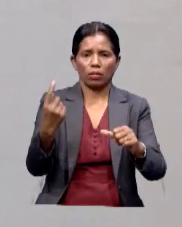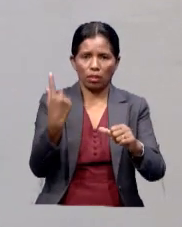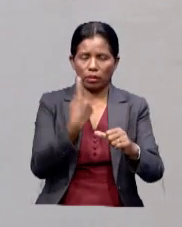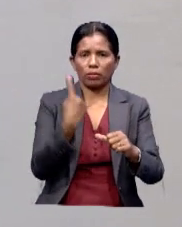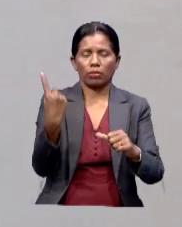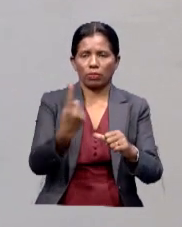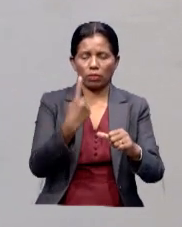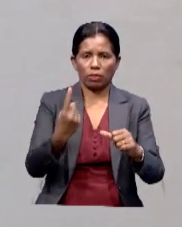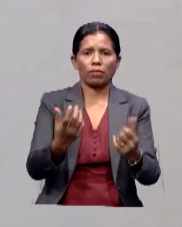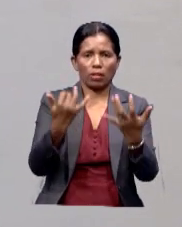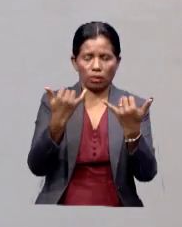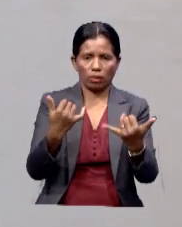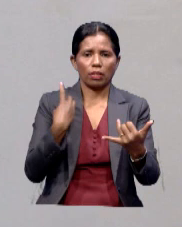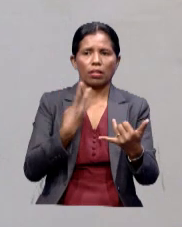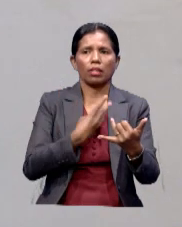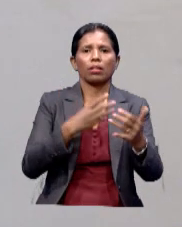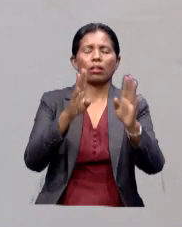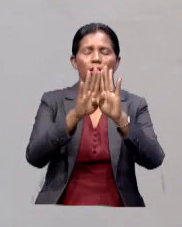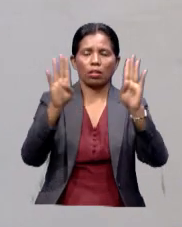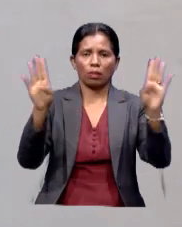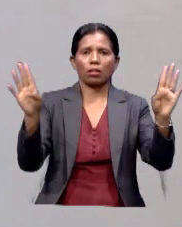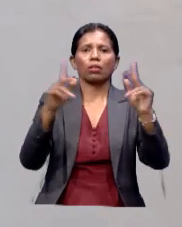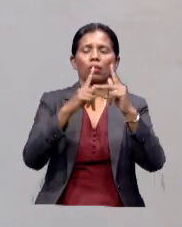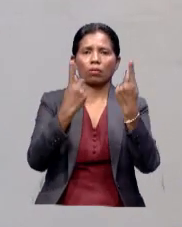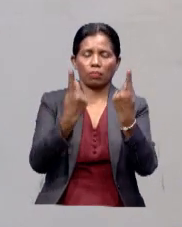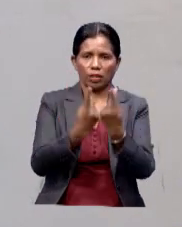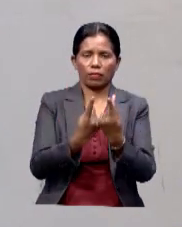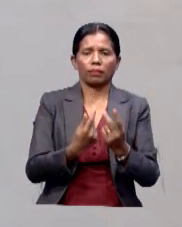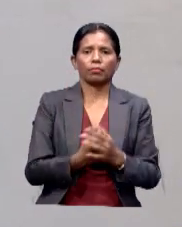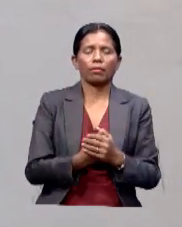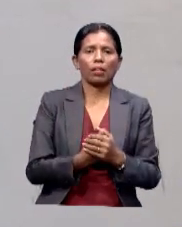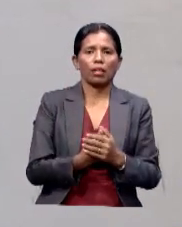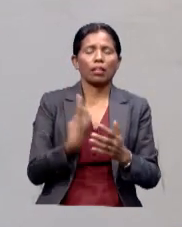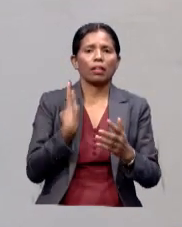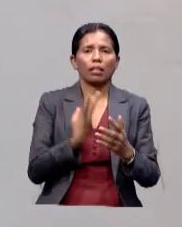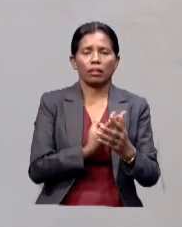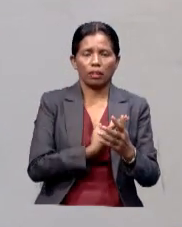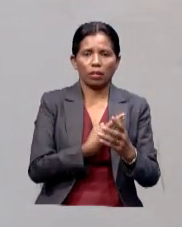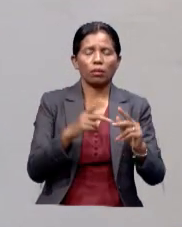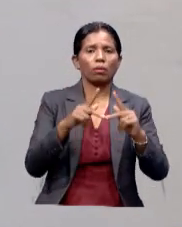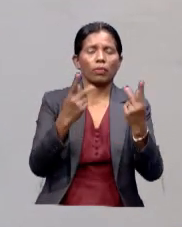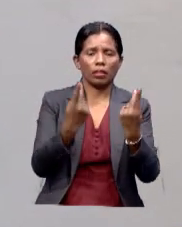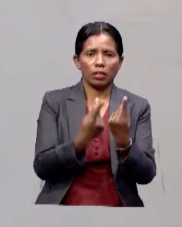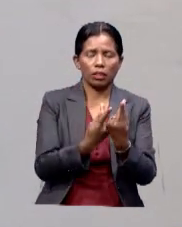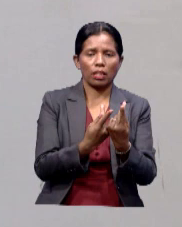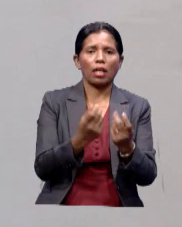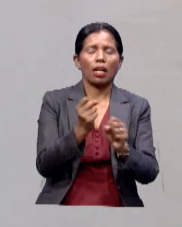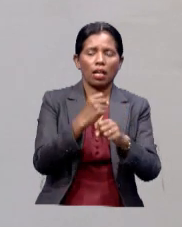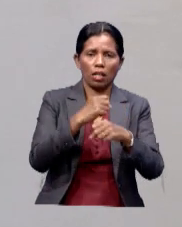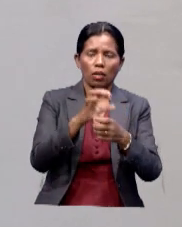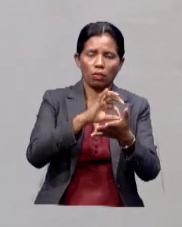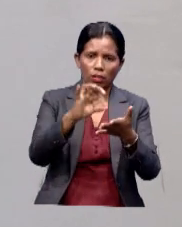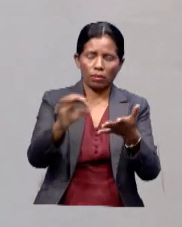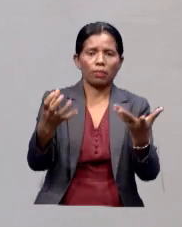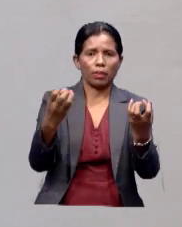E agora damos ita loke tan itine companhia. Itine companhia ne se bel hal conta buat barak nebe ke itse halo. Mai